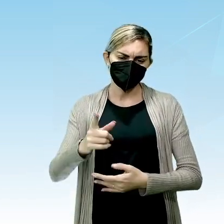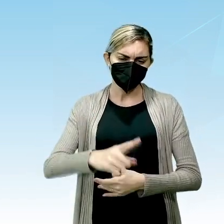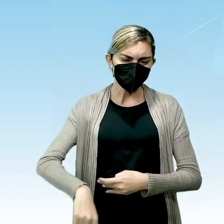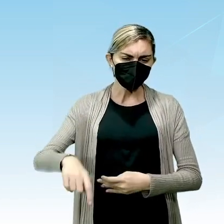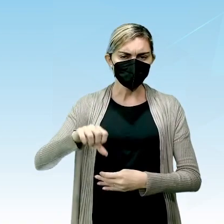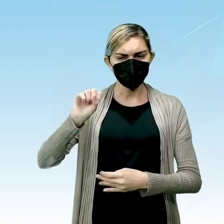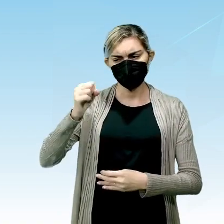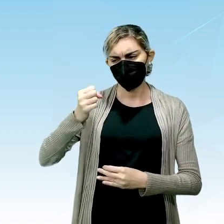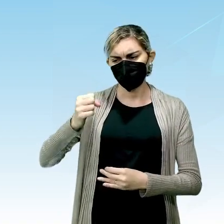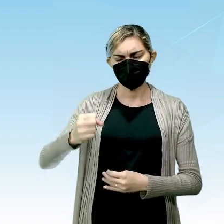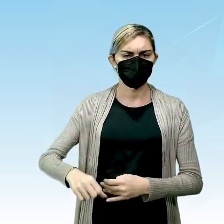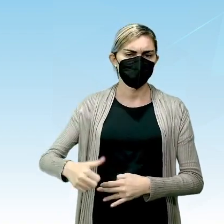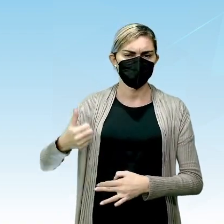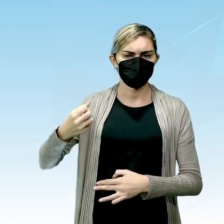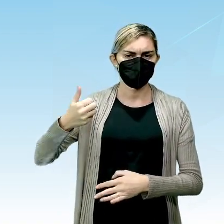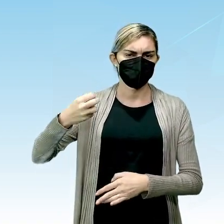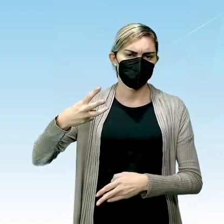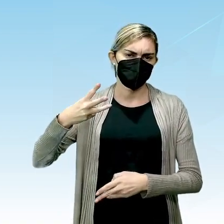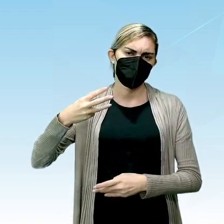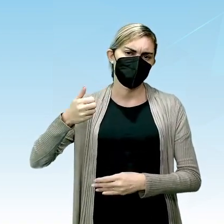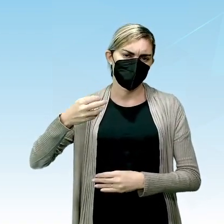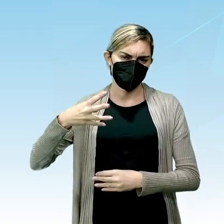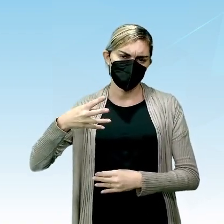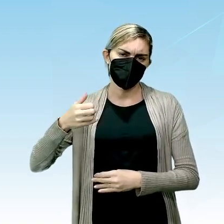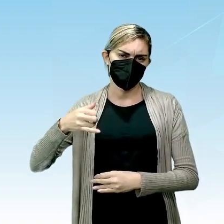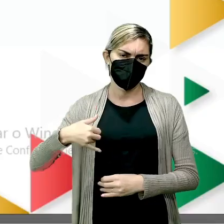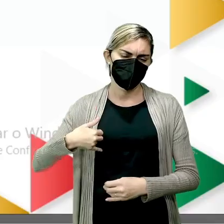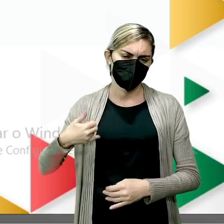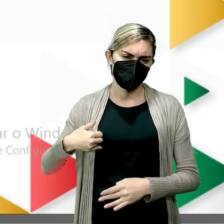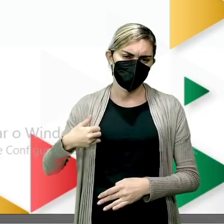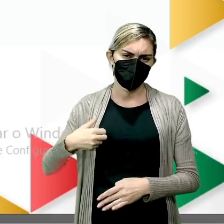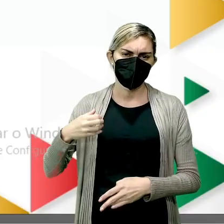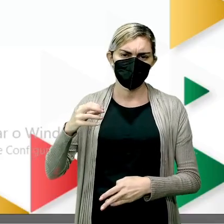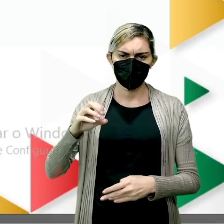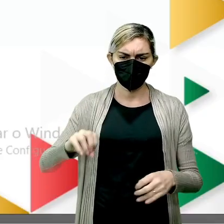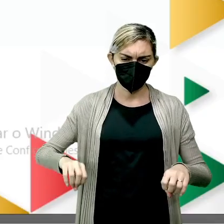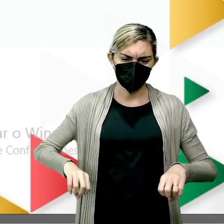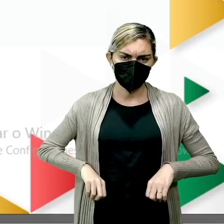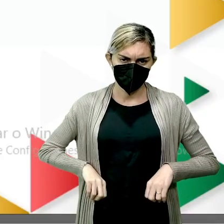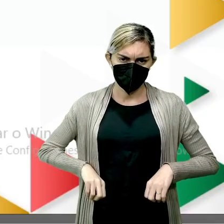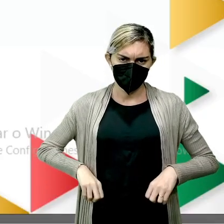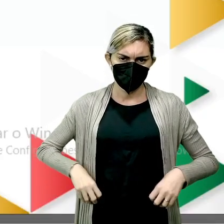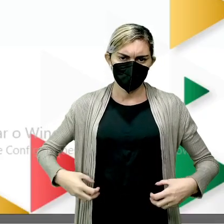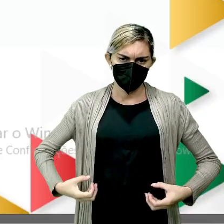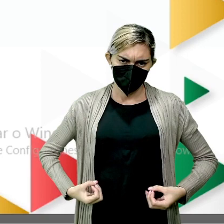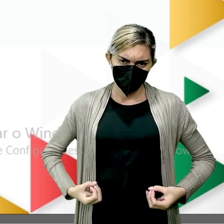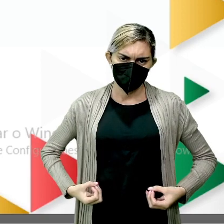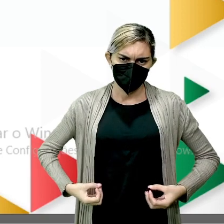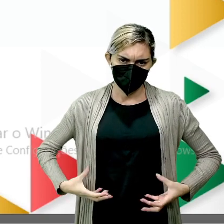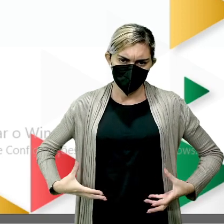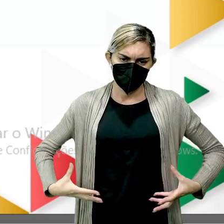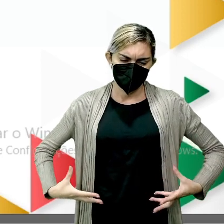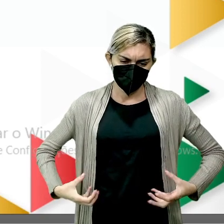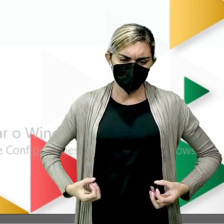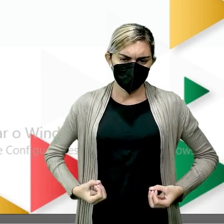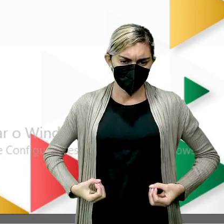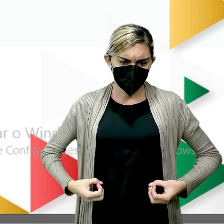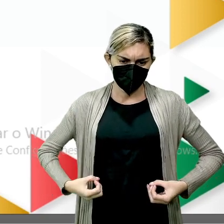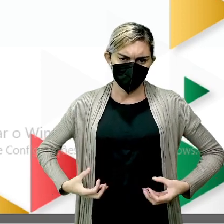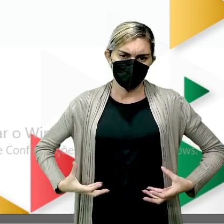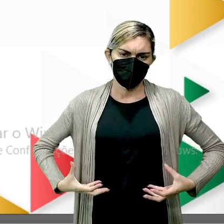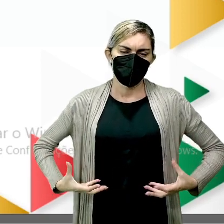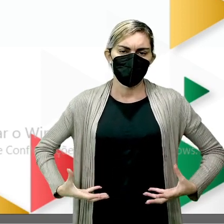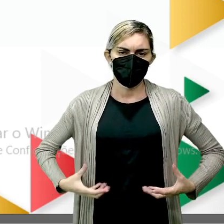8 e aos 13 anos de idade. Os ovários, que são as gônadas, eles vão aumentar a